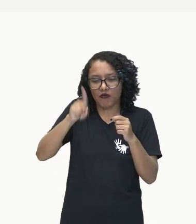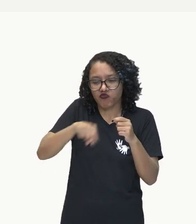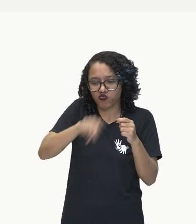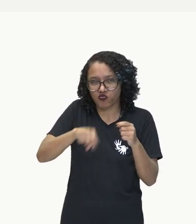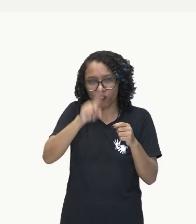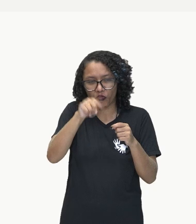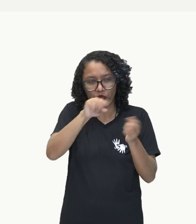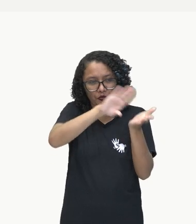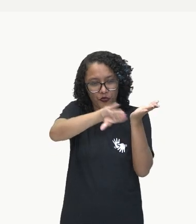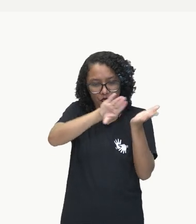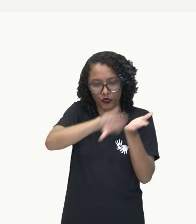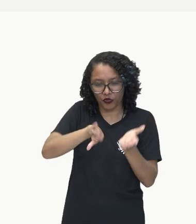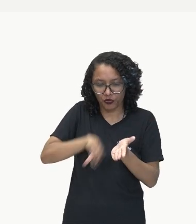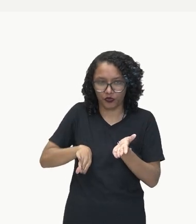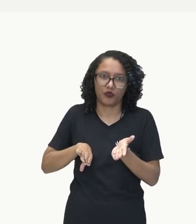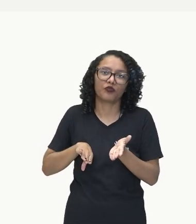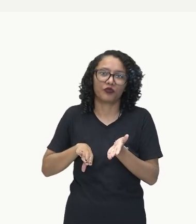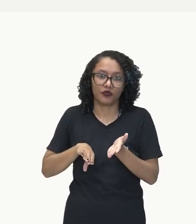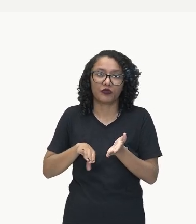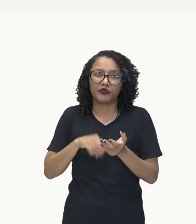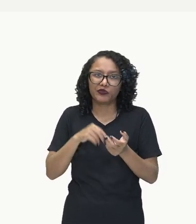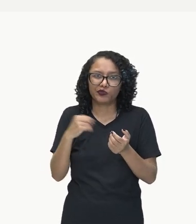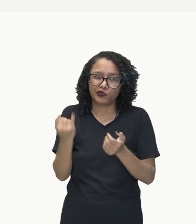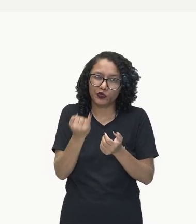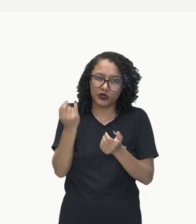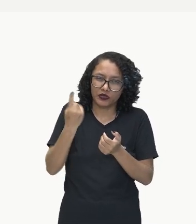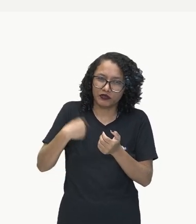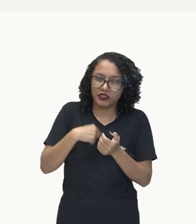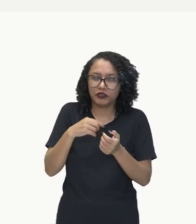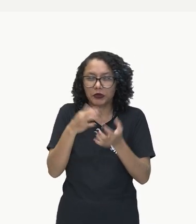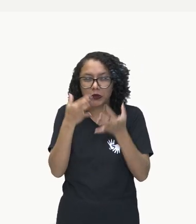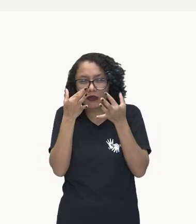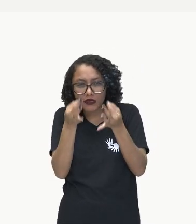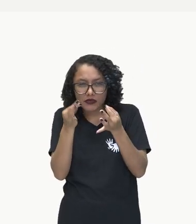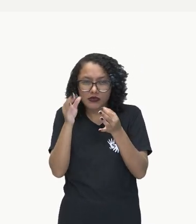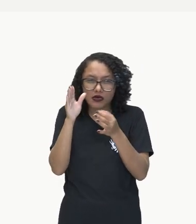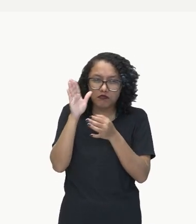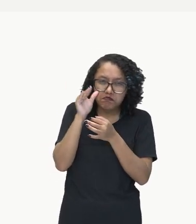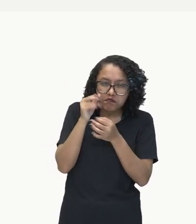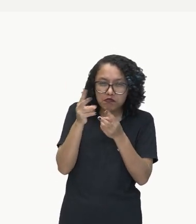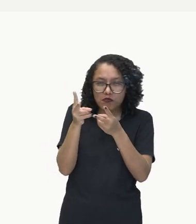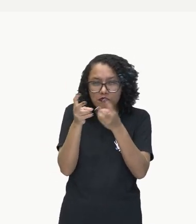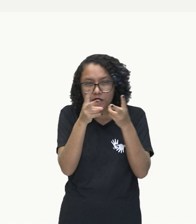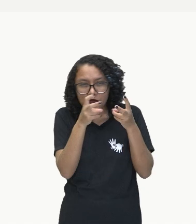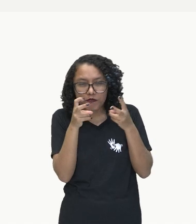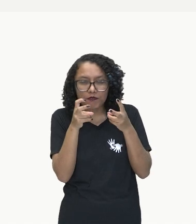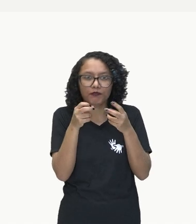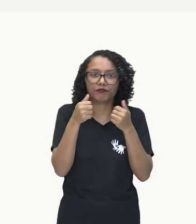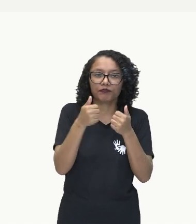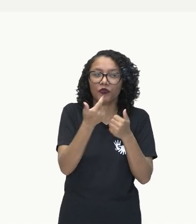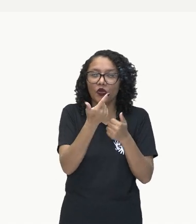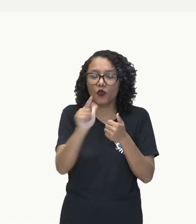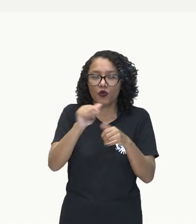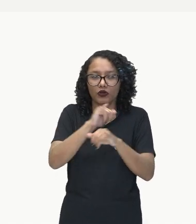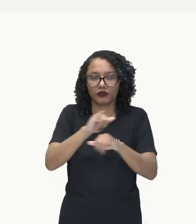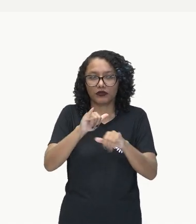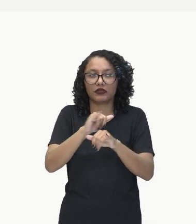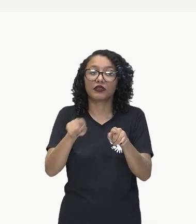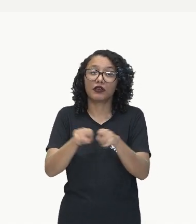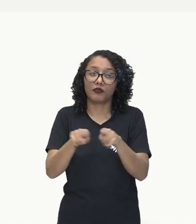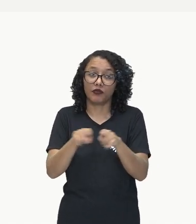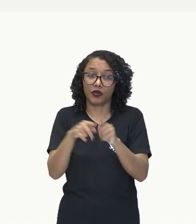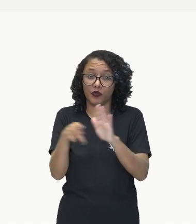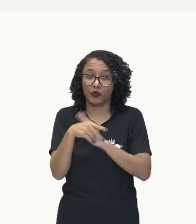eliminados. Então é muito interessante a gente observar esses elementos aqui. Temos essa segunda propaganda também governamental, o